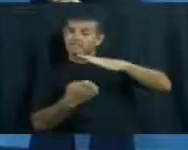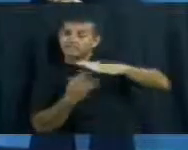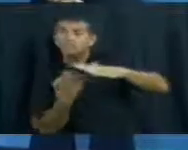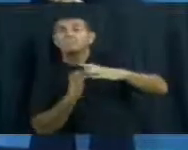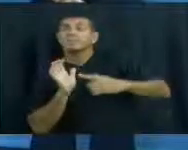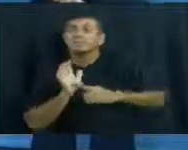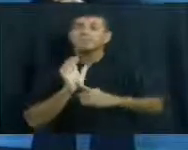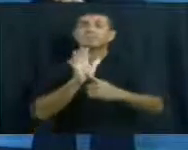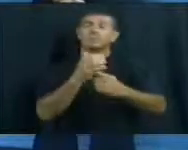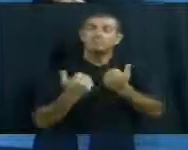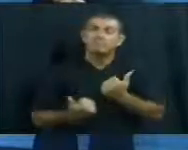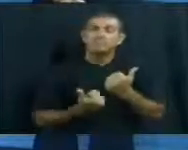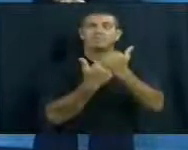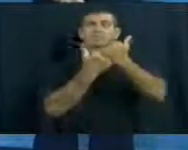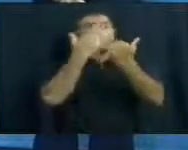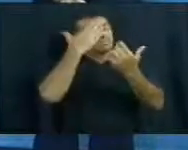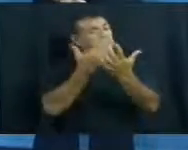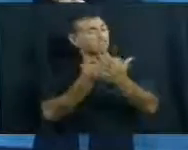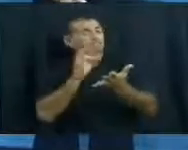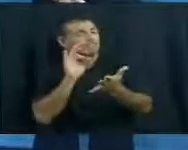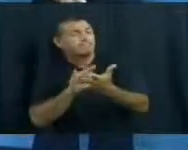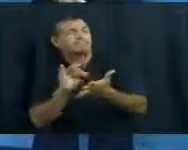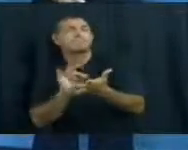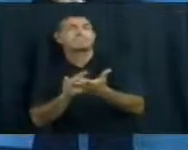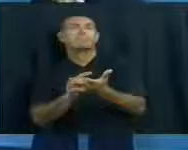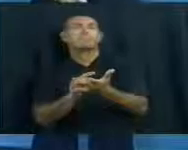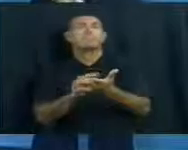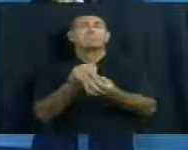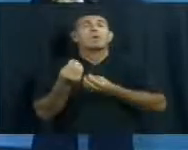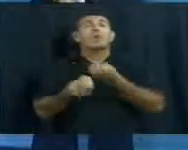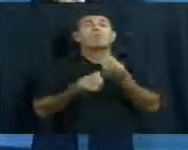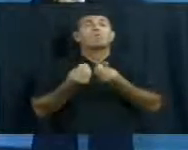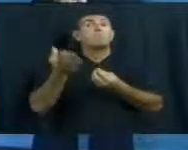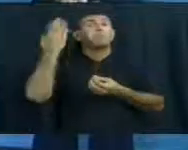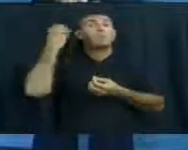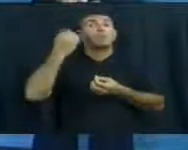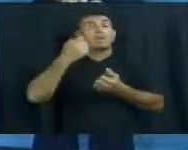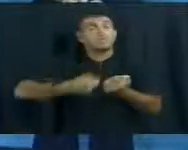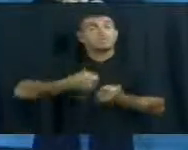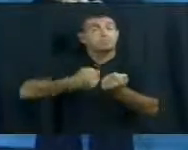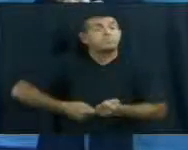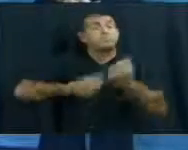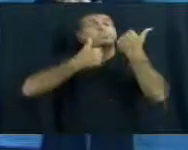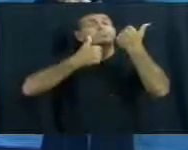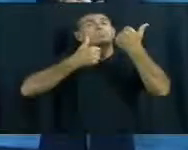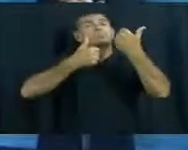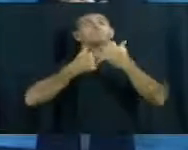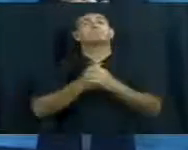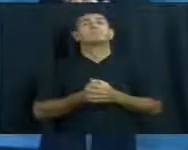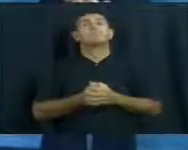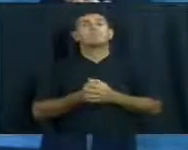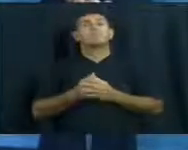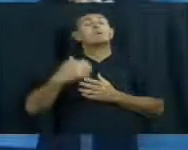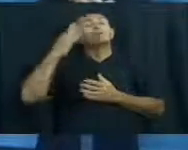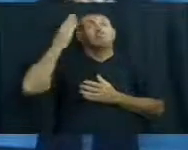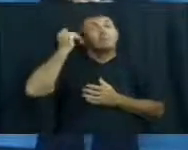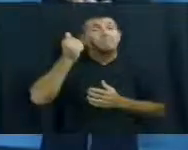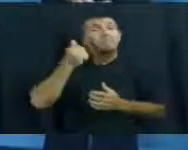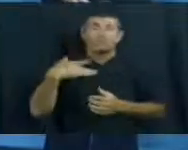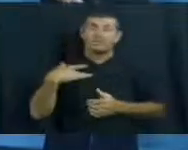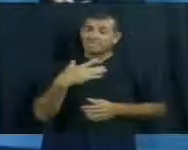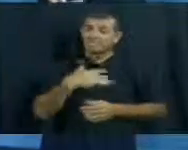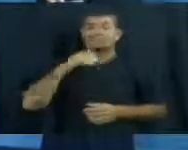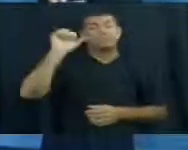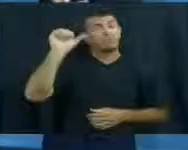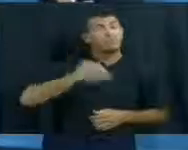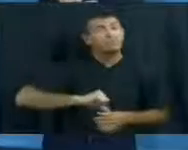que tem nos ajudado, tem acreditado, como foi no nosso Réveillon. A gente sabe a situação que encontramos a saúde,